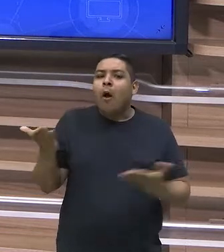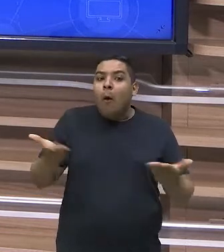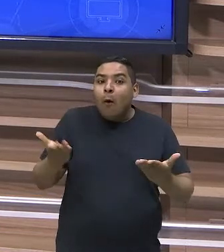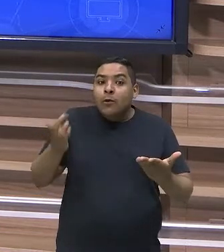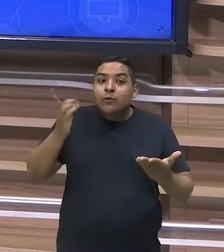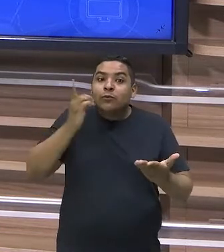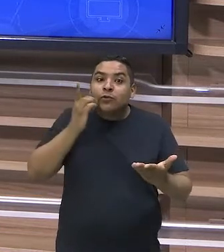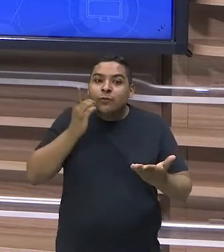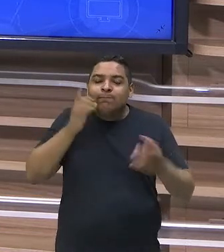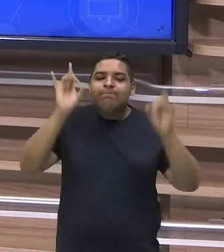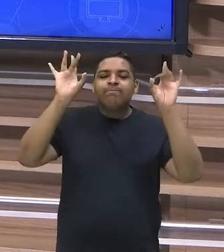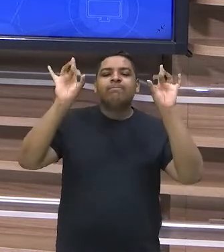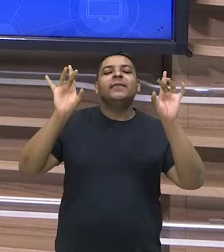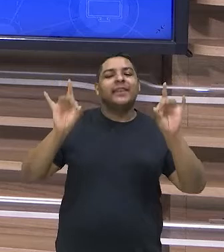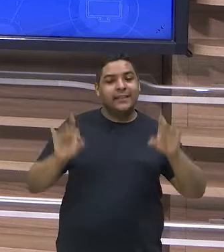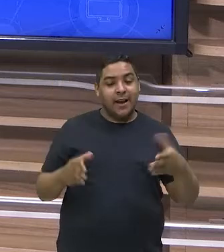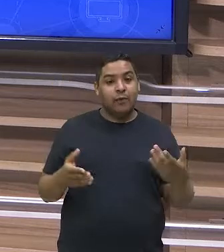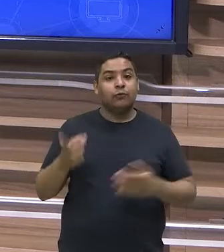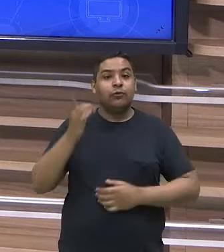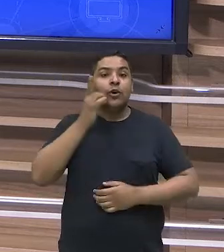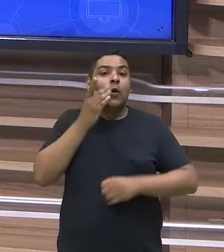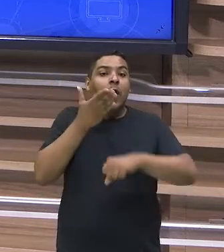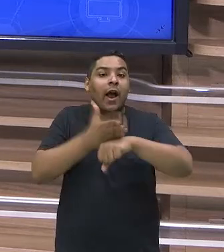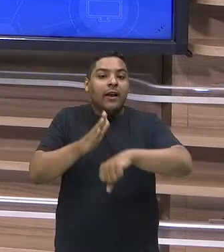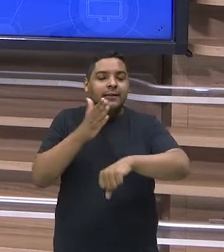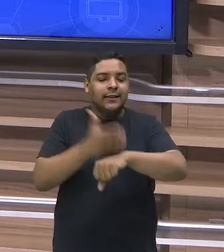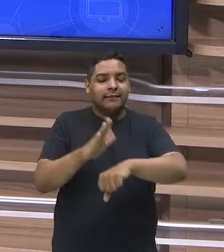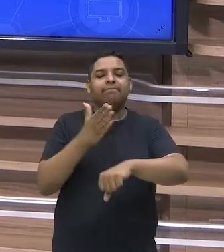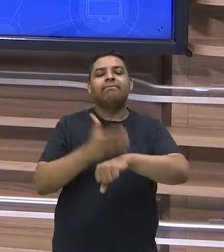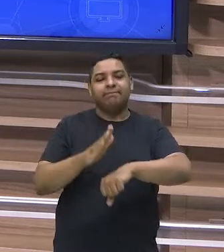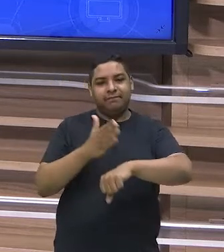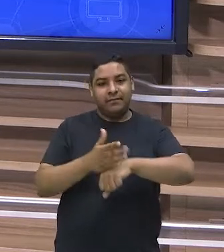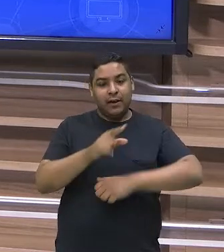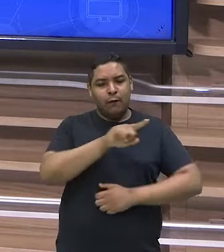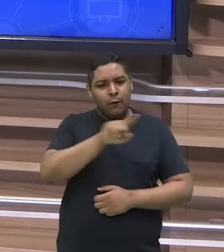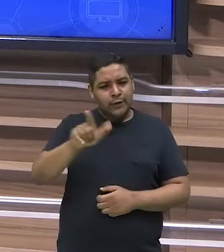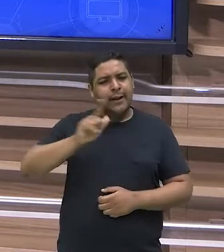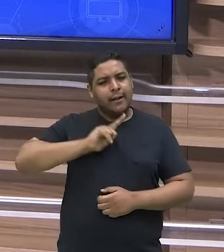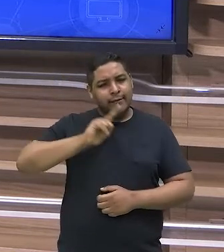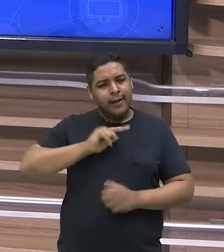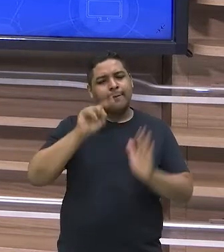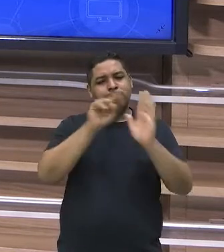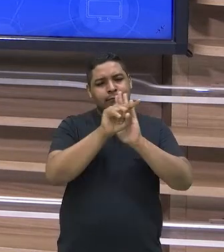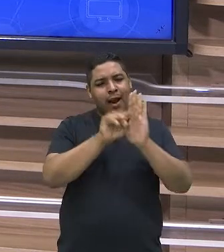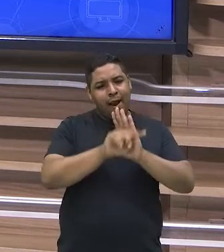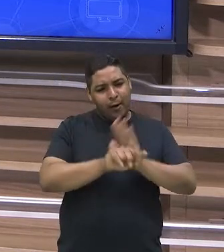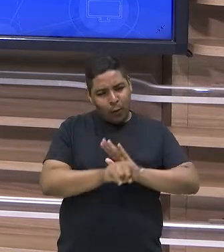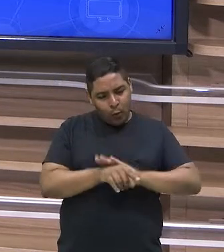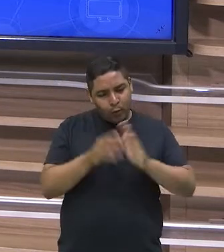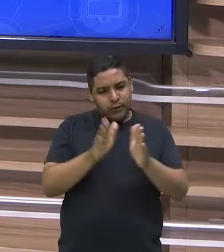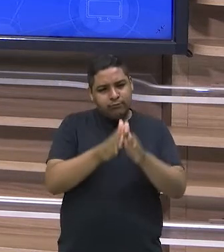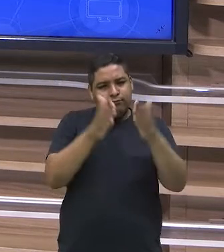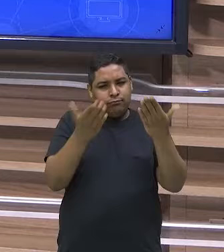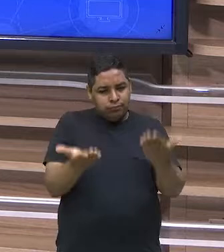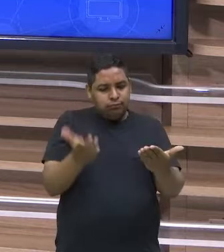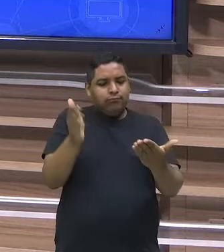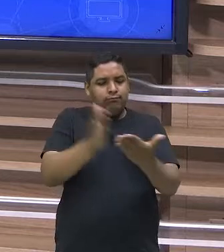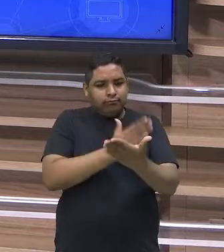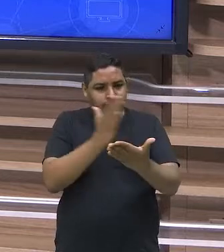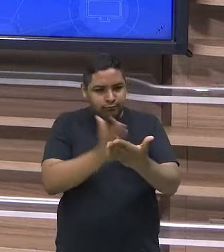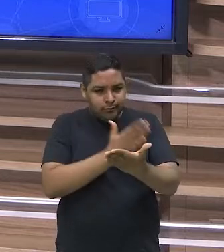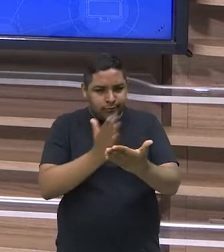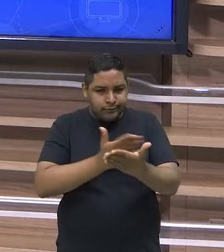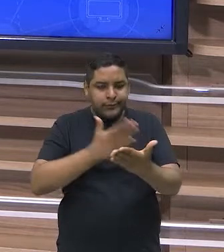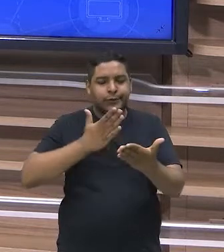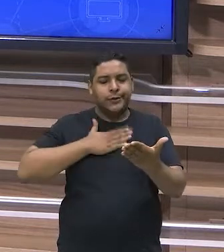dia que nós vamos fazer aí o nosso exercitando. Então vocês receberam aí o caderno de questões, né? Com aquelas questões para vocês